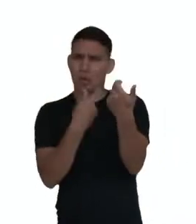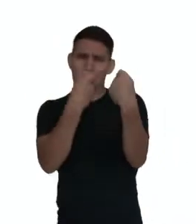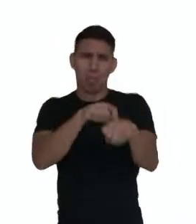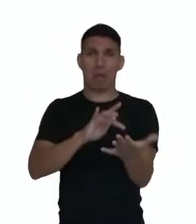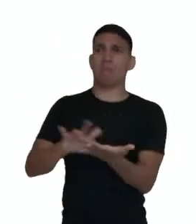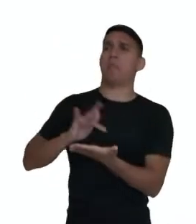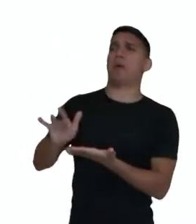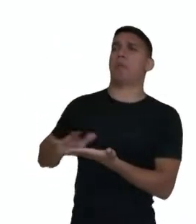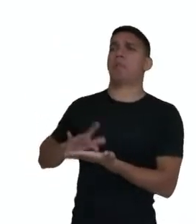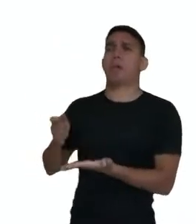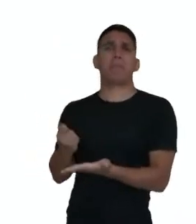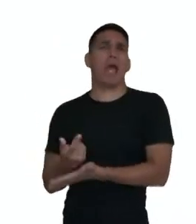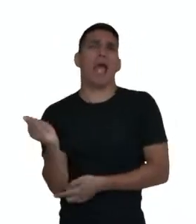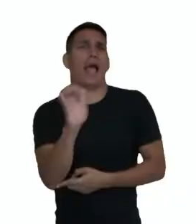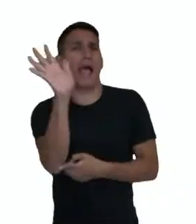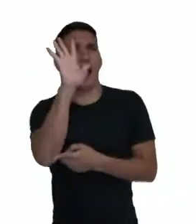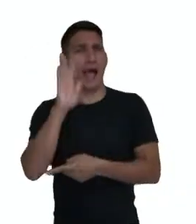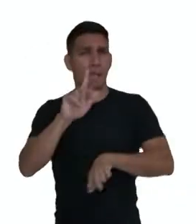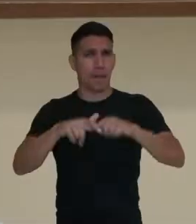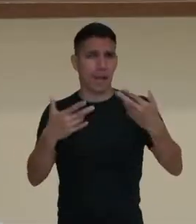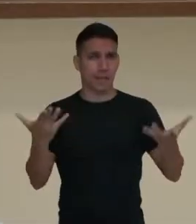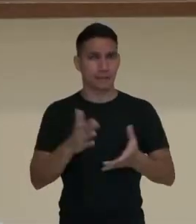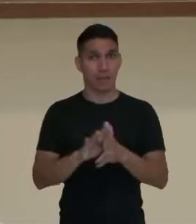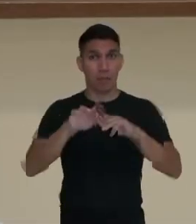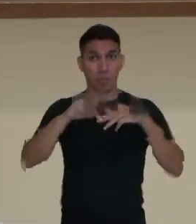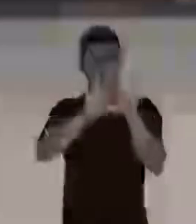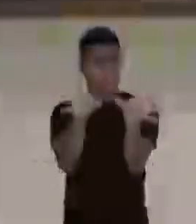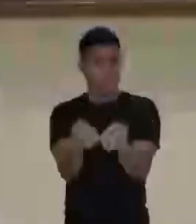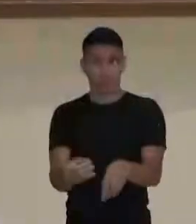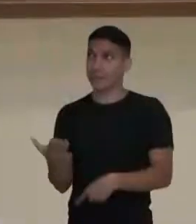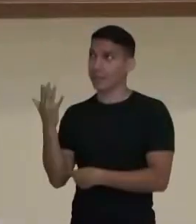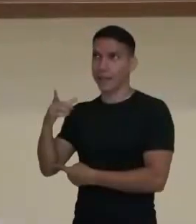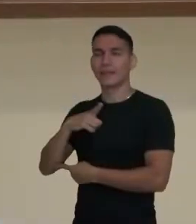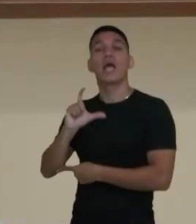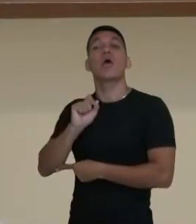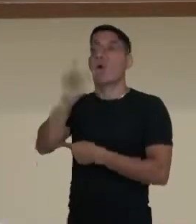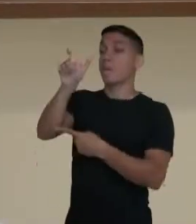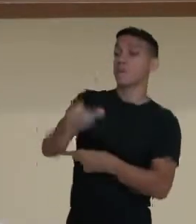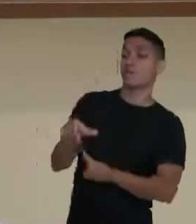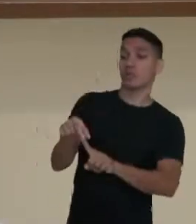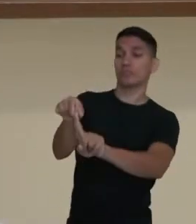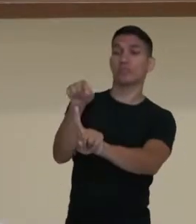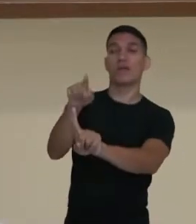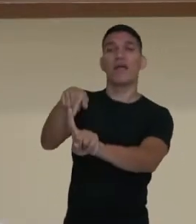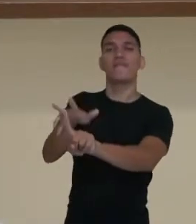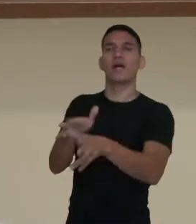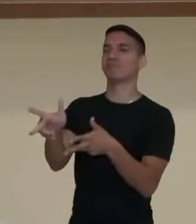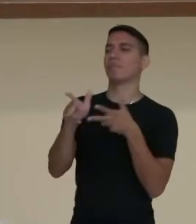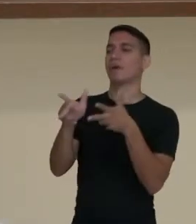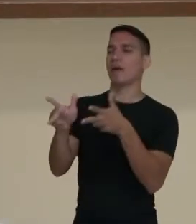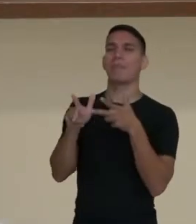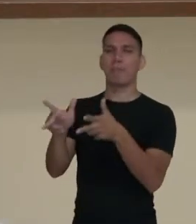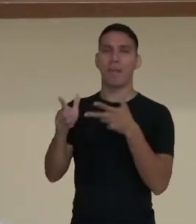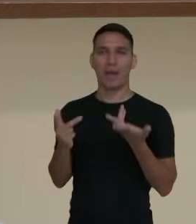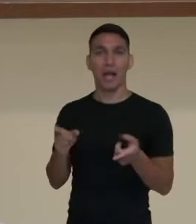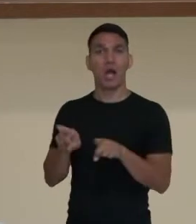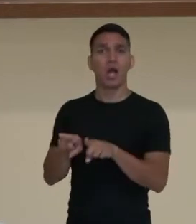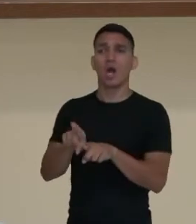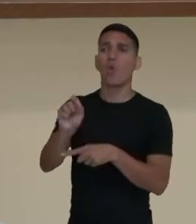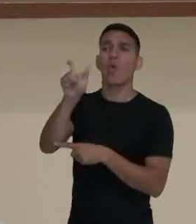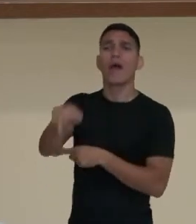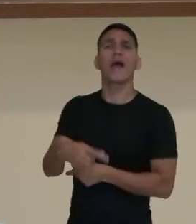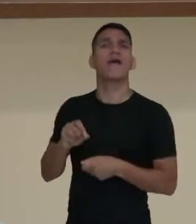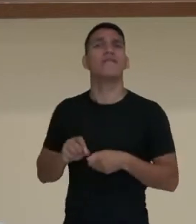em produtos. Então aqui a gente tem uma espécie de resumo de quem é a pessoa que vai ser entrevistada e o que ela